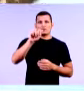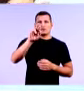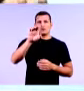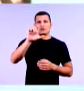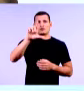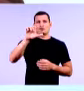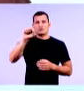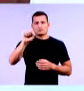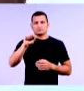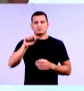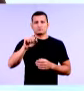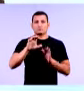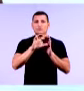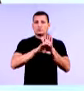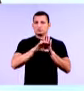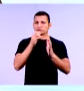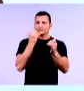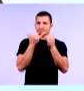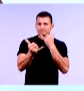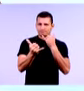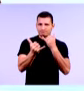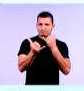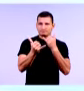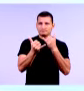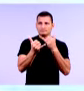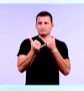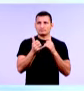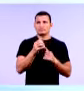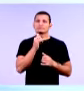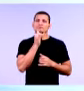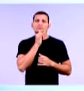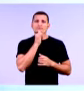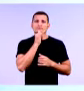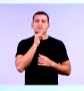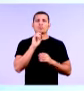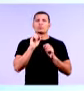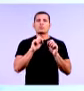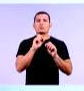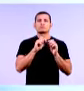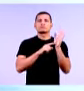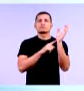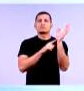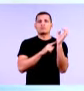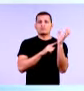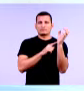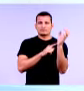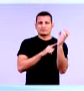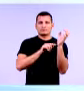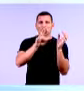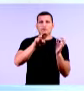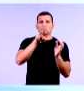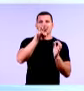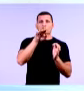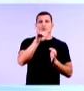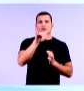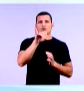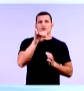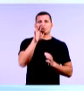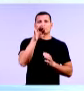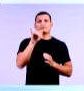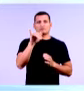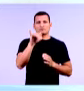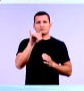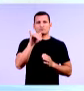são conceitos semelhantes, certo? Então, por exemplo, o que se chama de Wi-Fi? Wi-Fi é wireless fidelity, ou